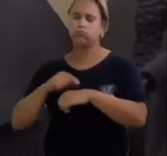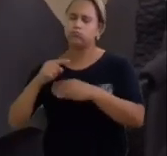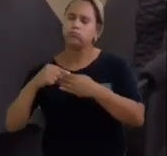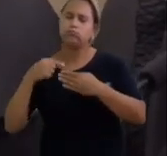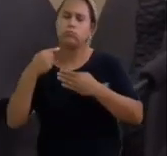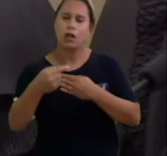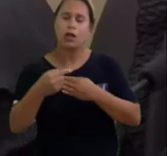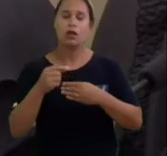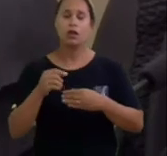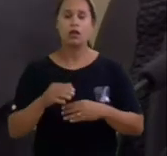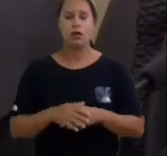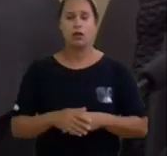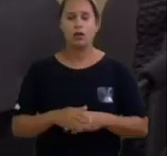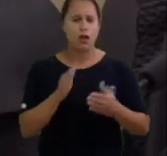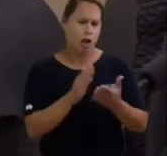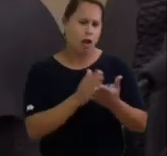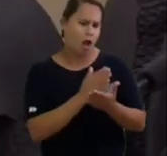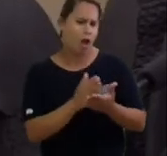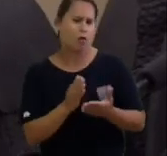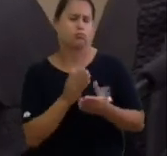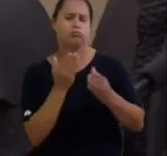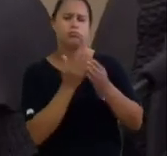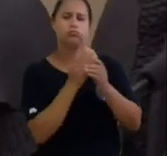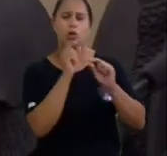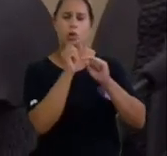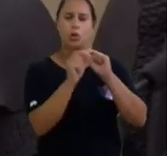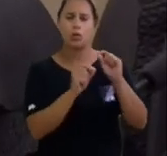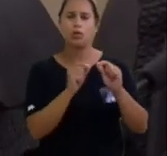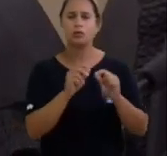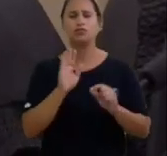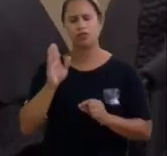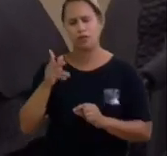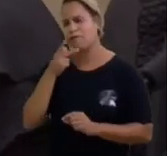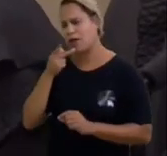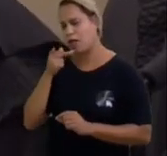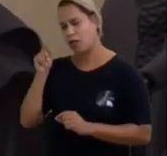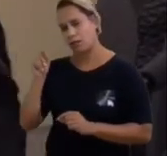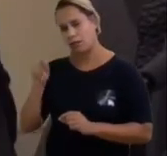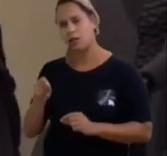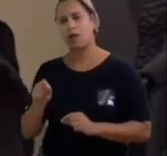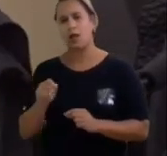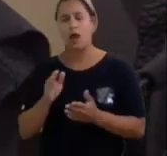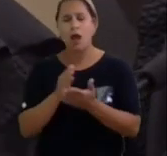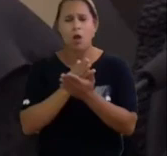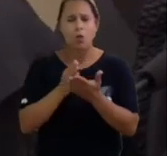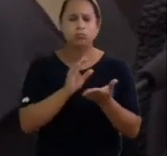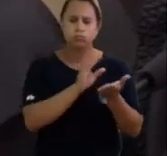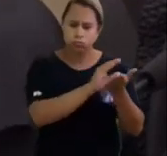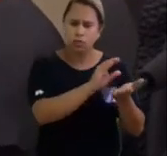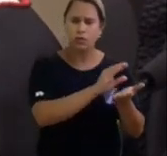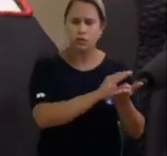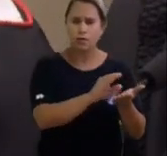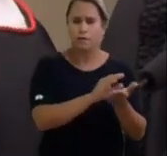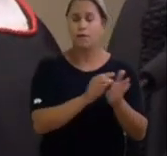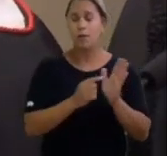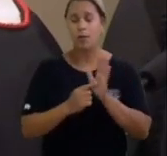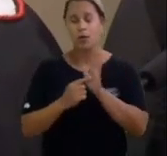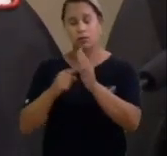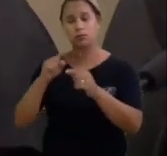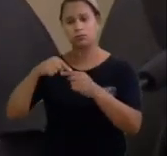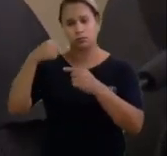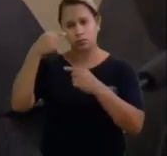Em alguns casos, foi mencionado também da tribuna, algumas despesas vão aparecer, inclusive, depois na prestação de contas. Então, é natural que